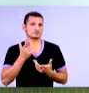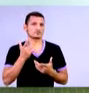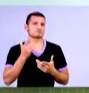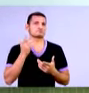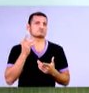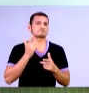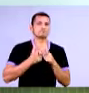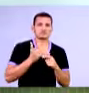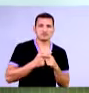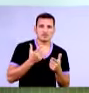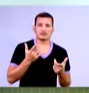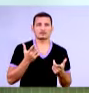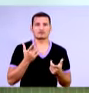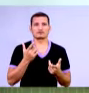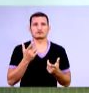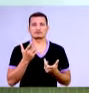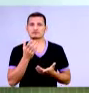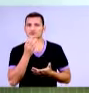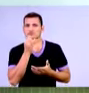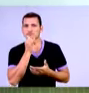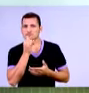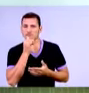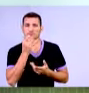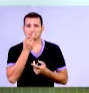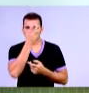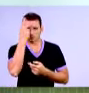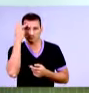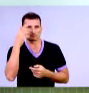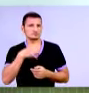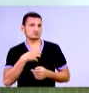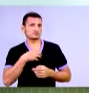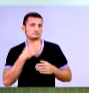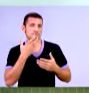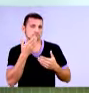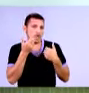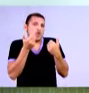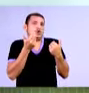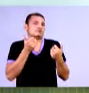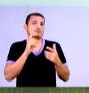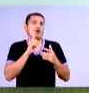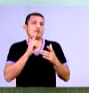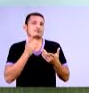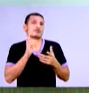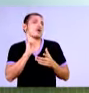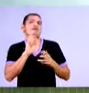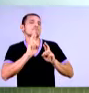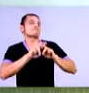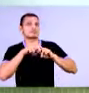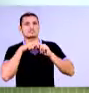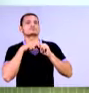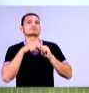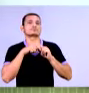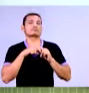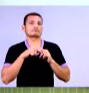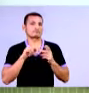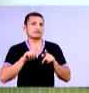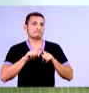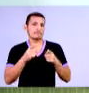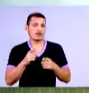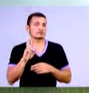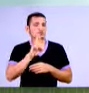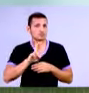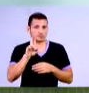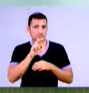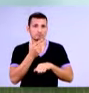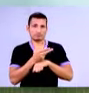porque, de repente, as pessoas se sintam melhor com isso. Não é só por isso, né? Mas a questão do uso da